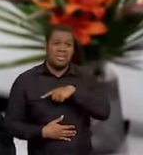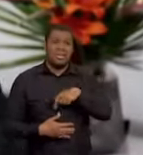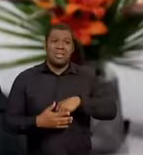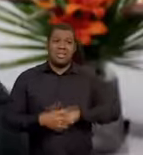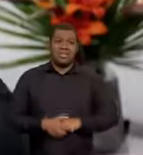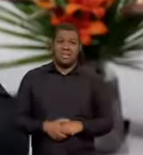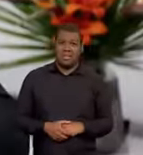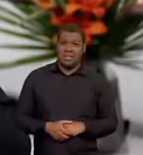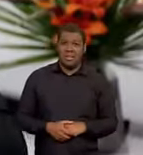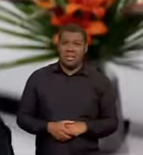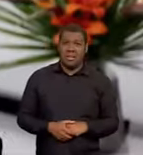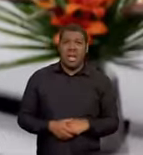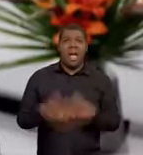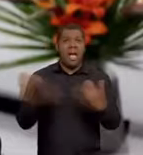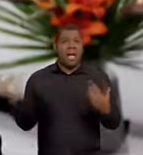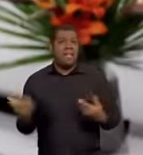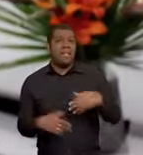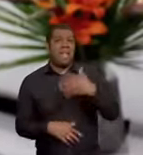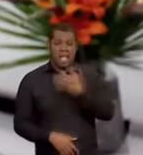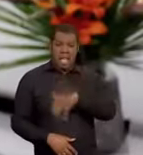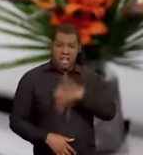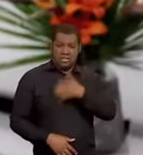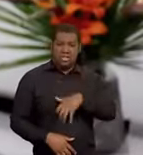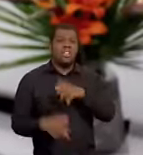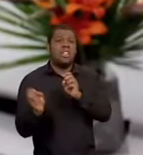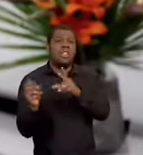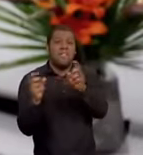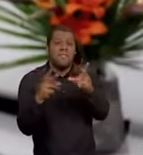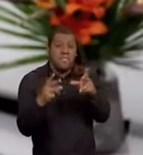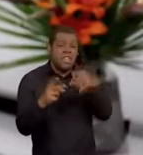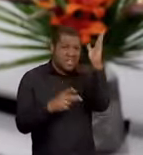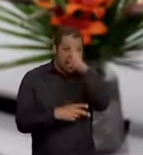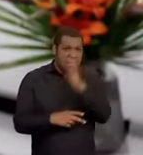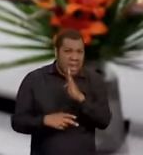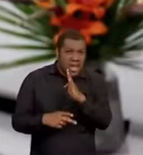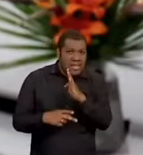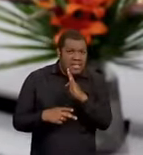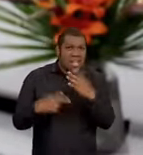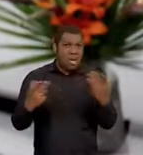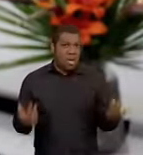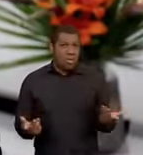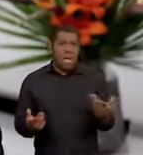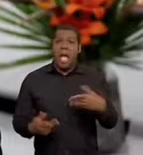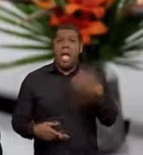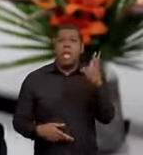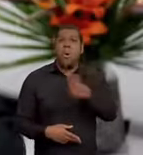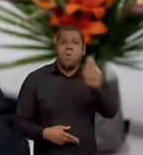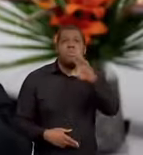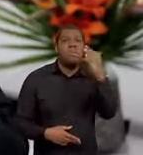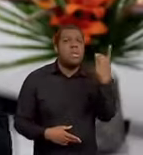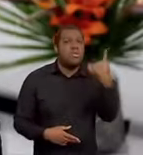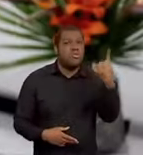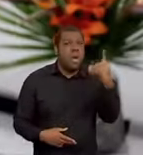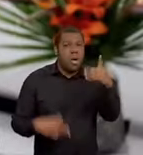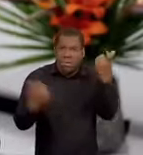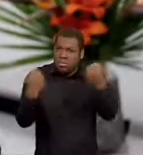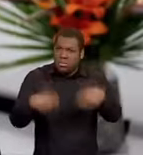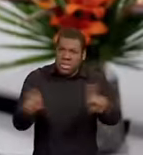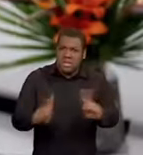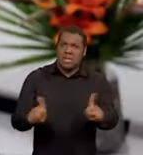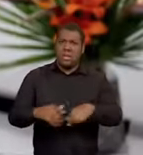dólar. Vamos trocar nossas moedas e os bancos centrais fazem os acertos no final do mês. Sabe? O Brasil e China, o Brasil e